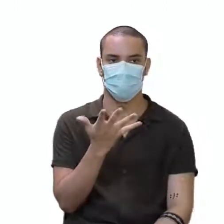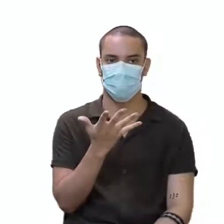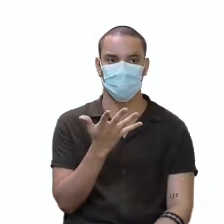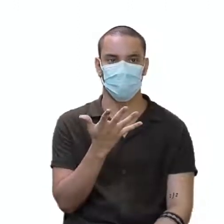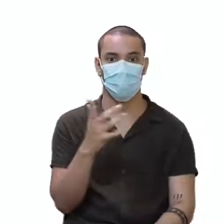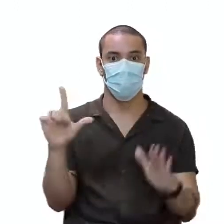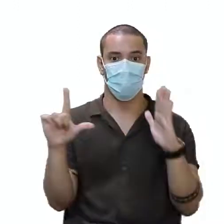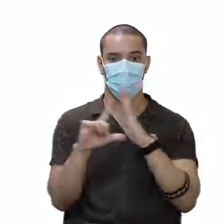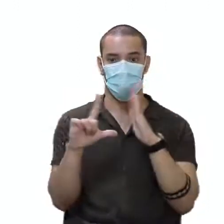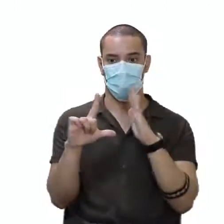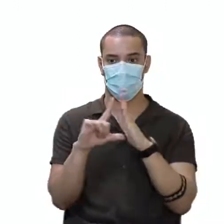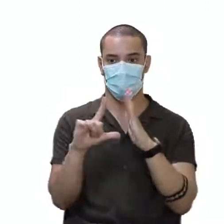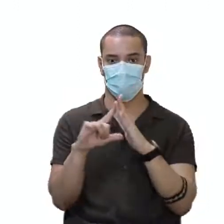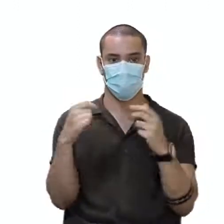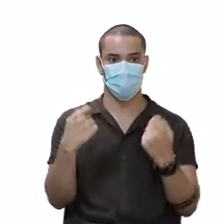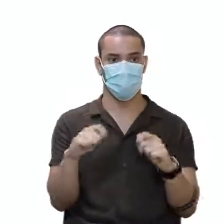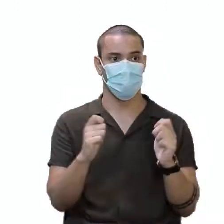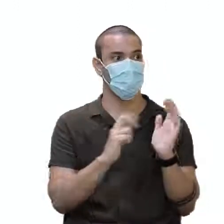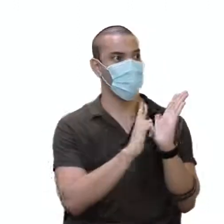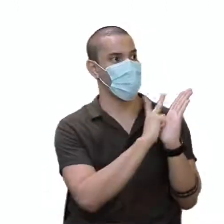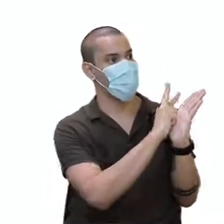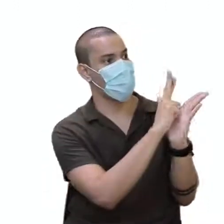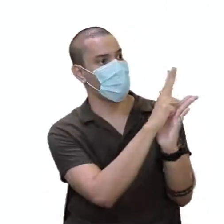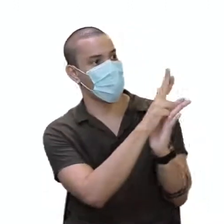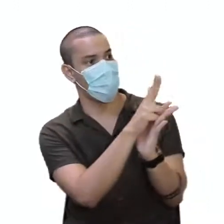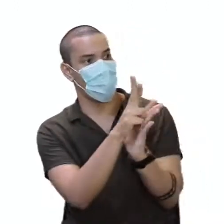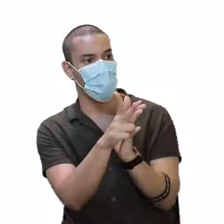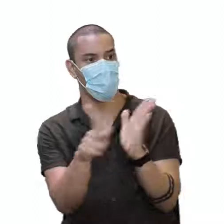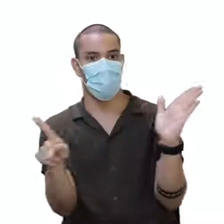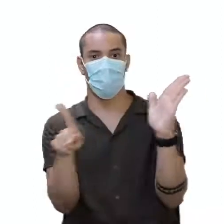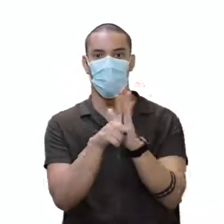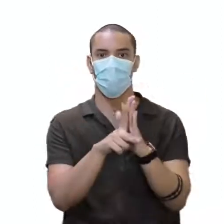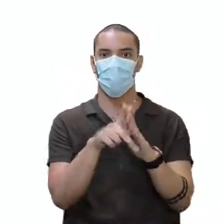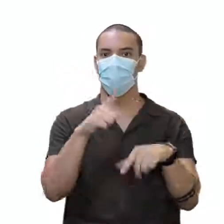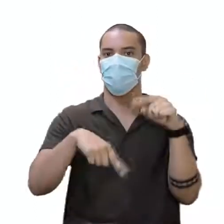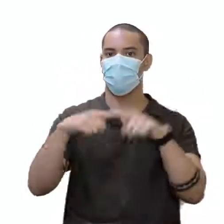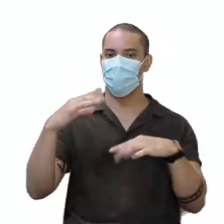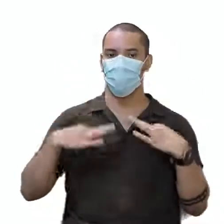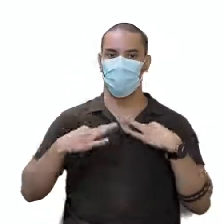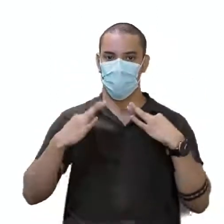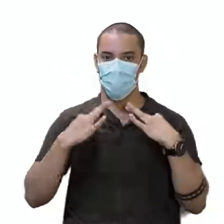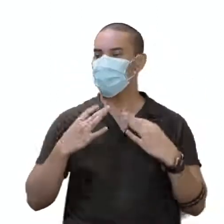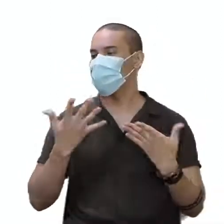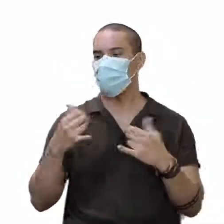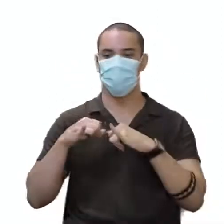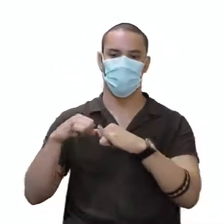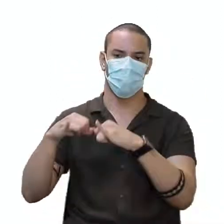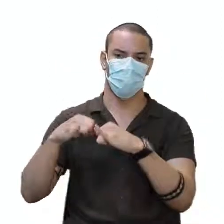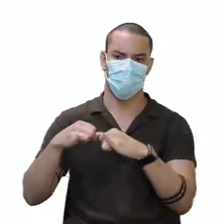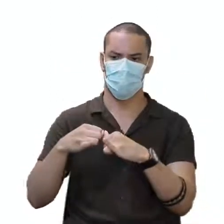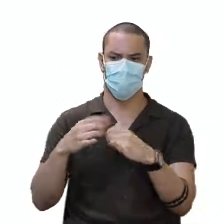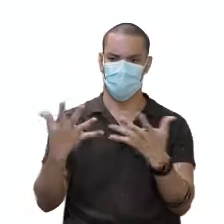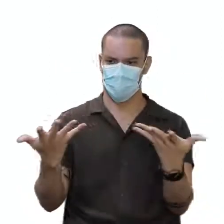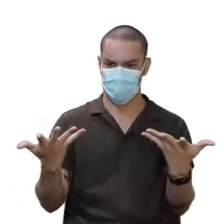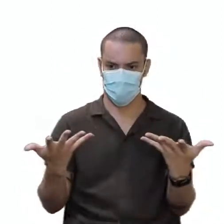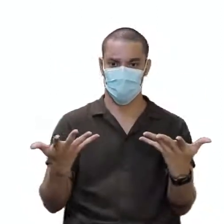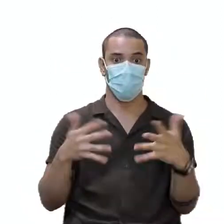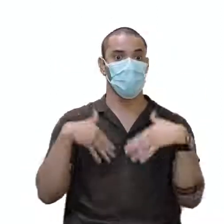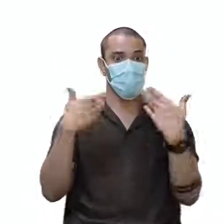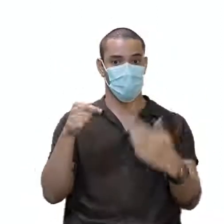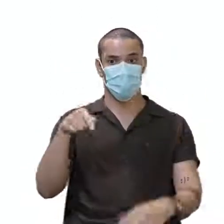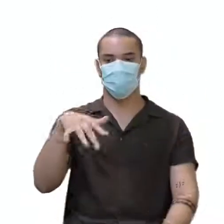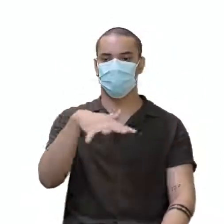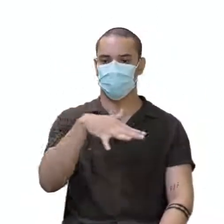sei lá, uma loja, tem que ter uma diversidade, também tem que ter um espaço para o estoque daqueles materiais, se for um supermercado, enfim. Então,